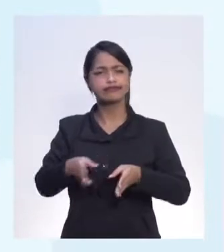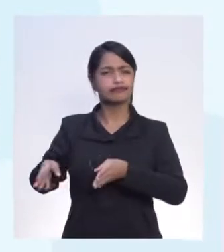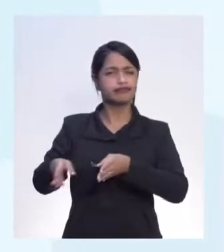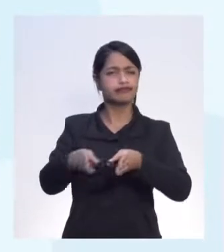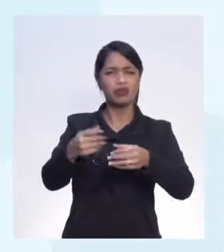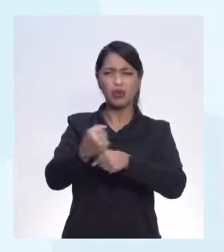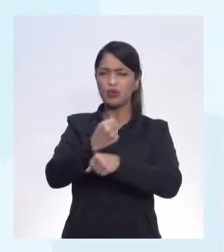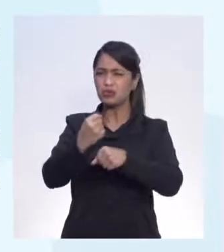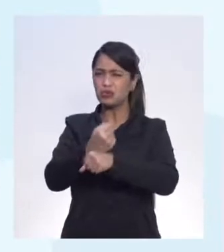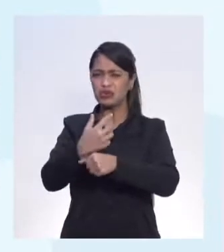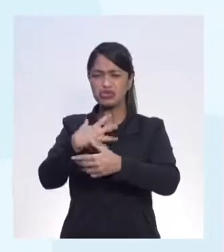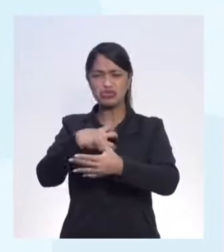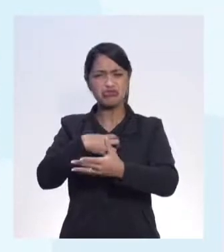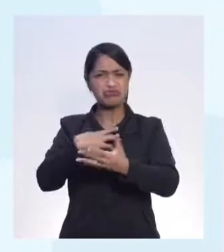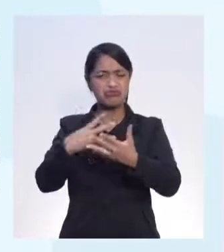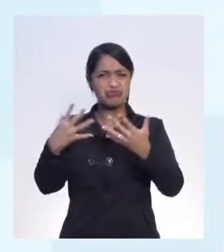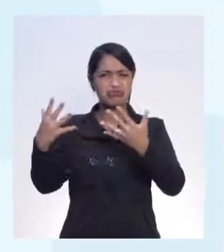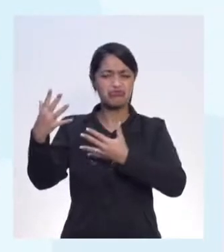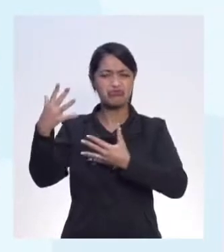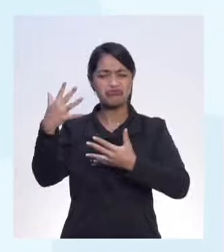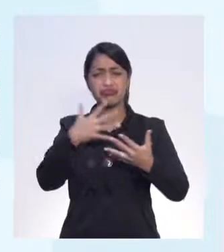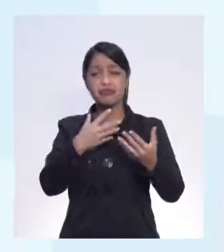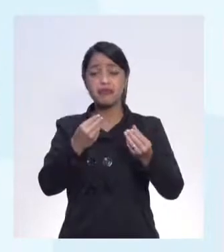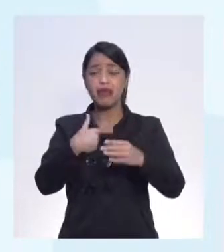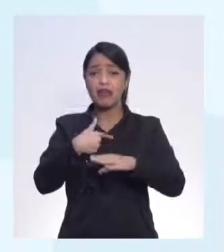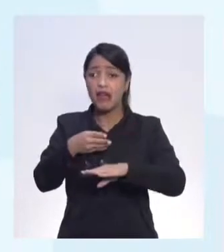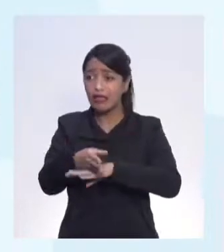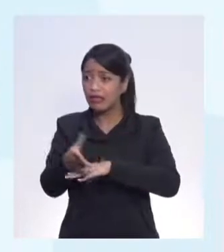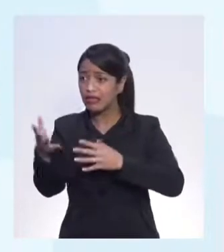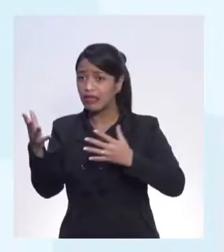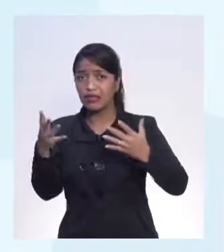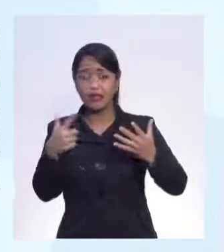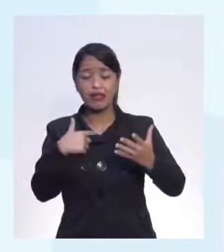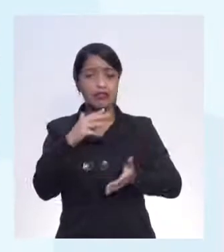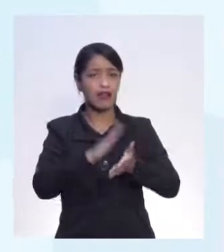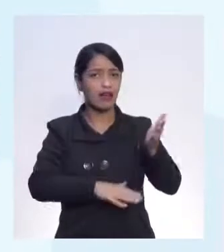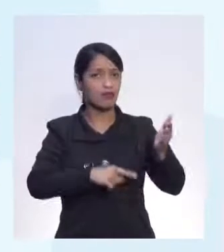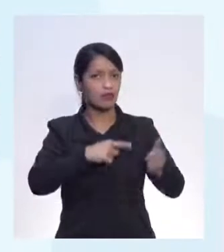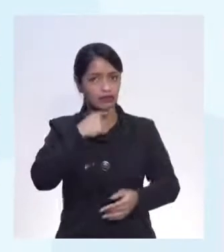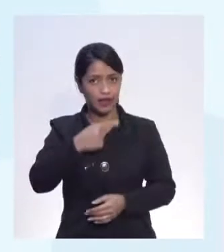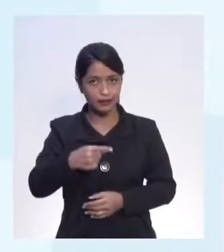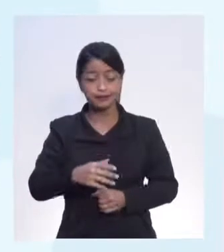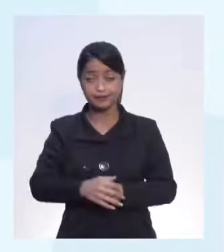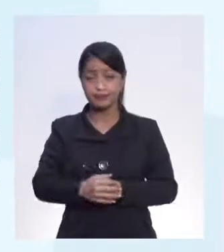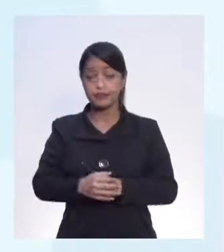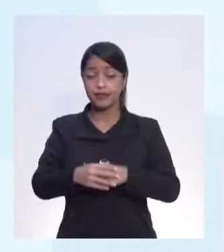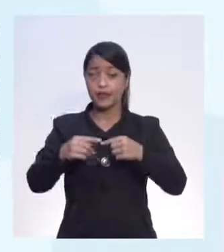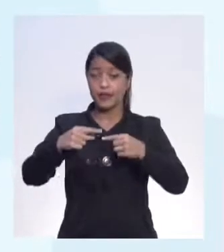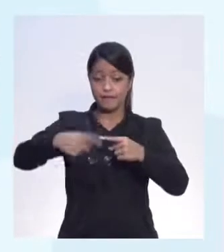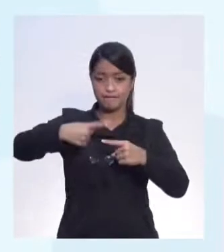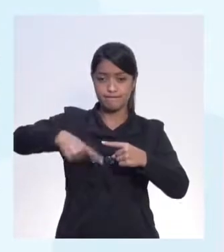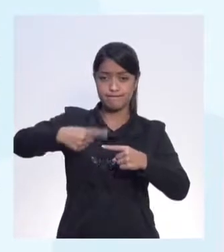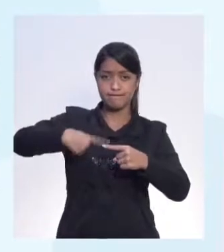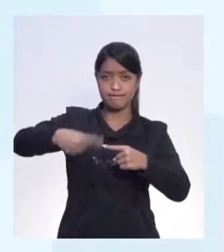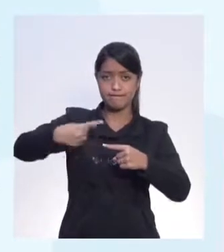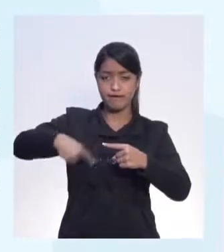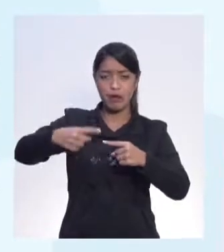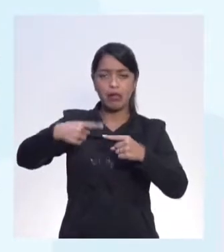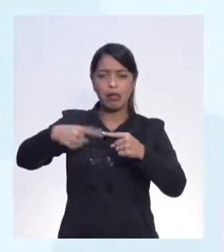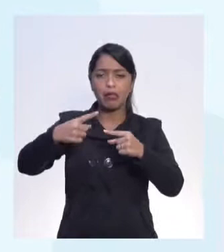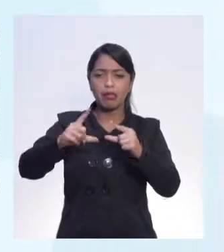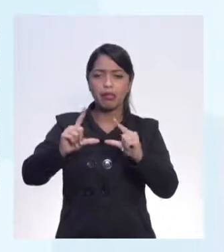que quem entrasse não pudesse sair. Antes do terceiro carretel chegar ao fim,